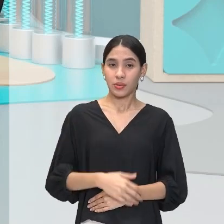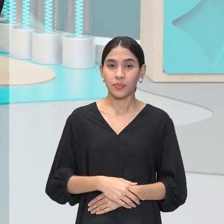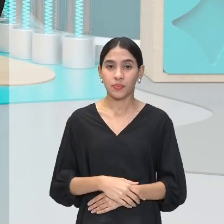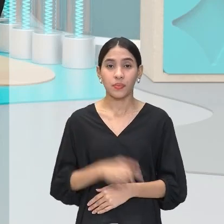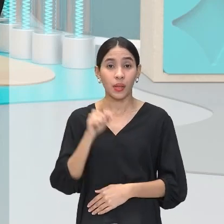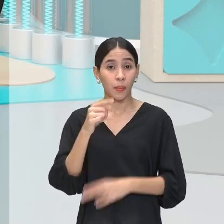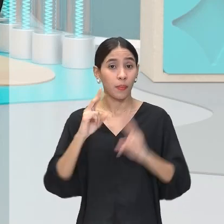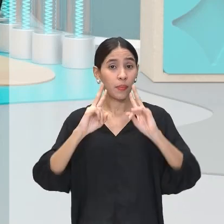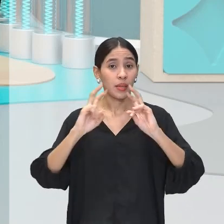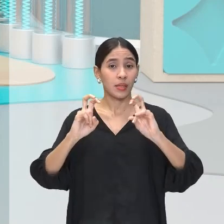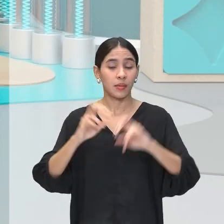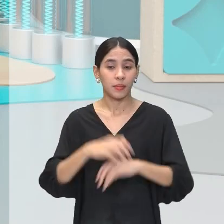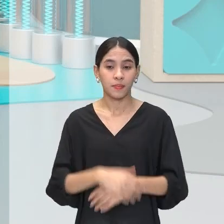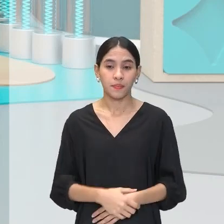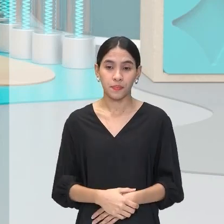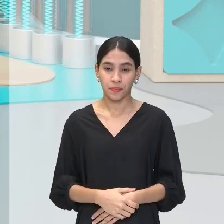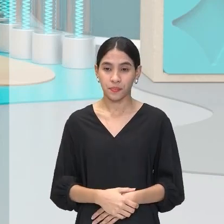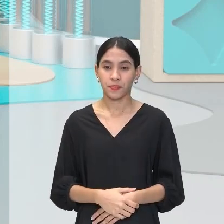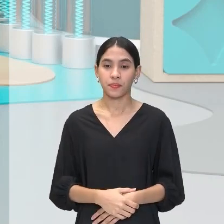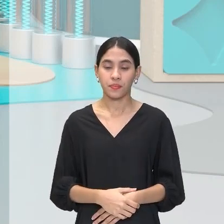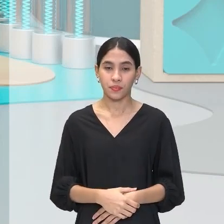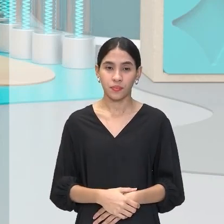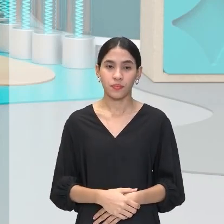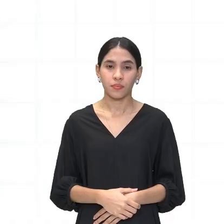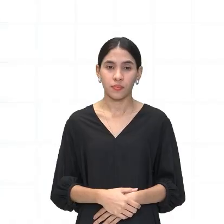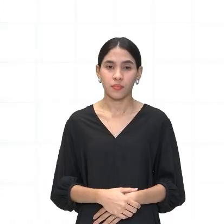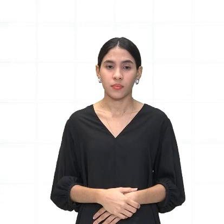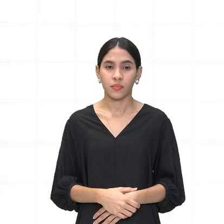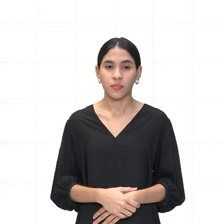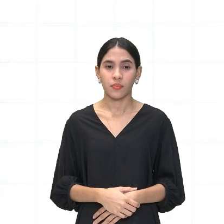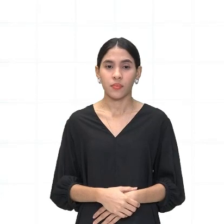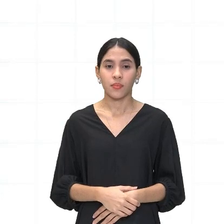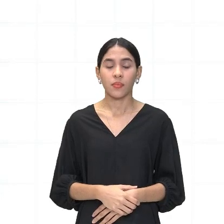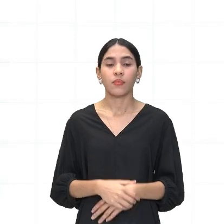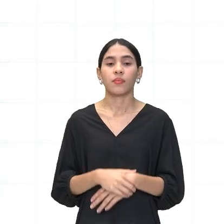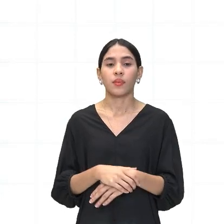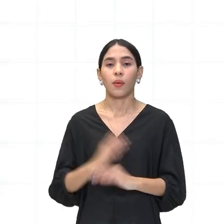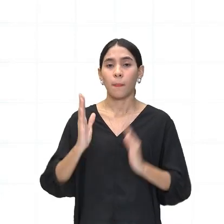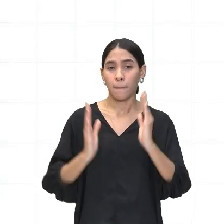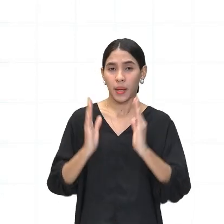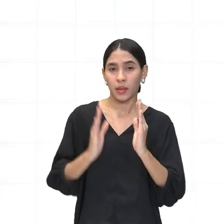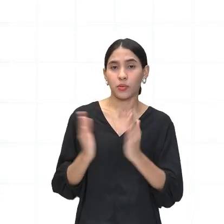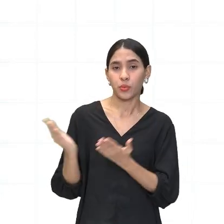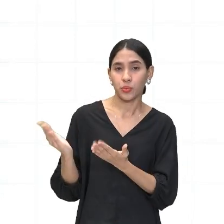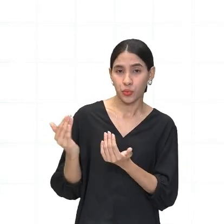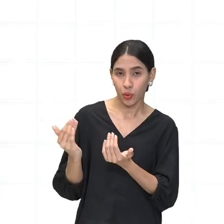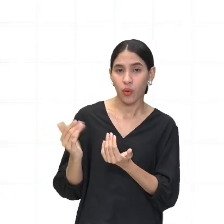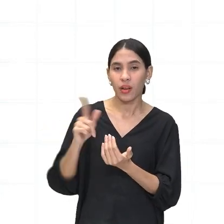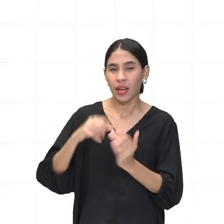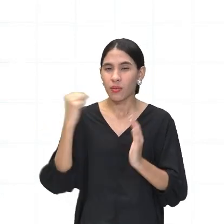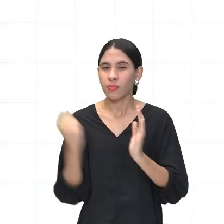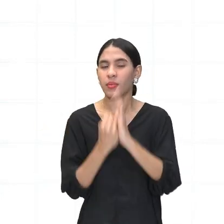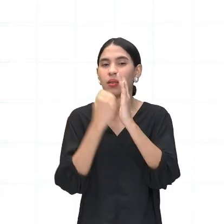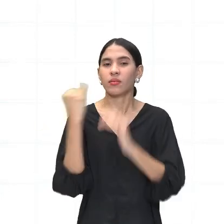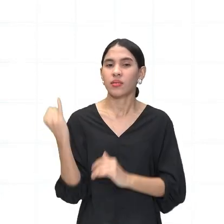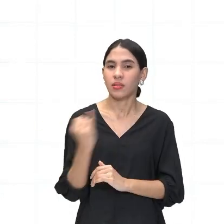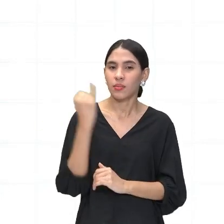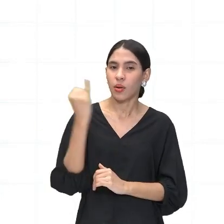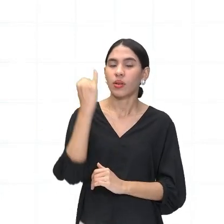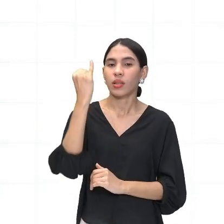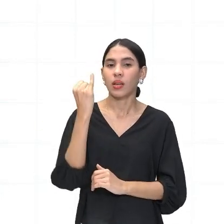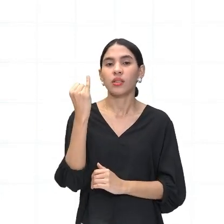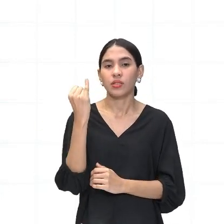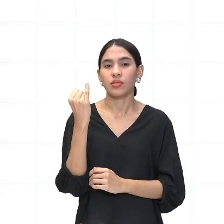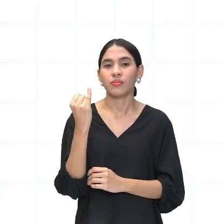vejam, avançando, né? O fato é que a entrada na adolescência é um marco importante para o